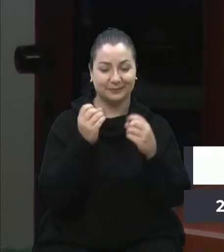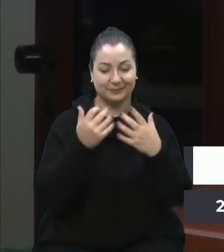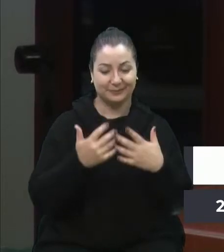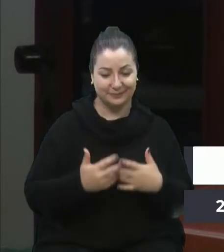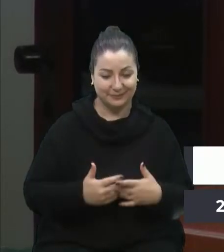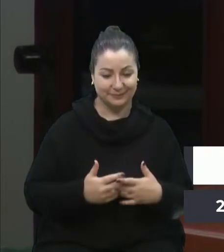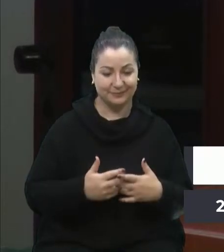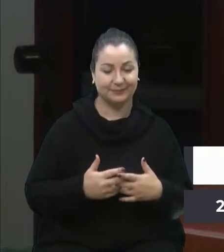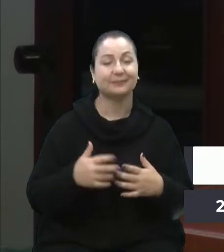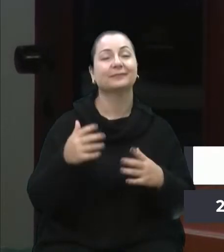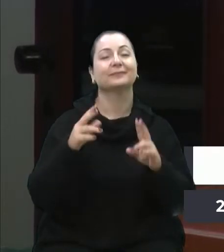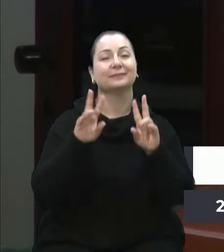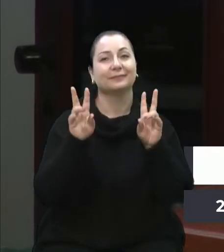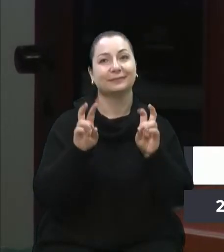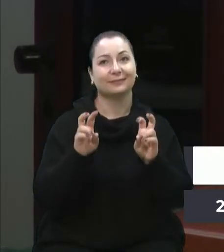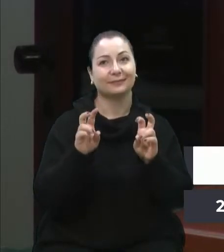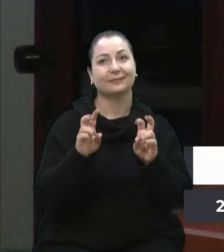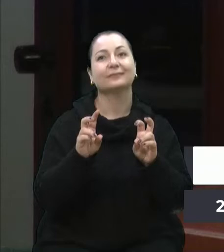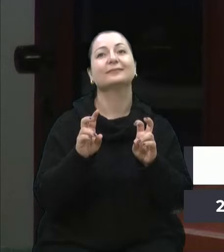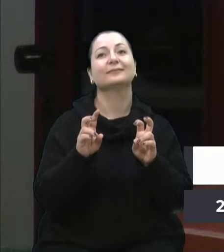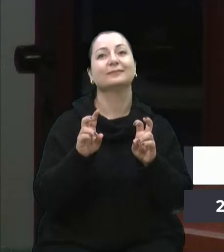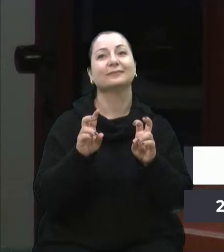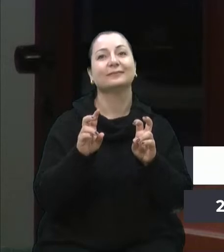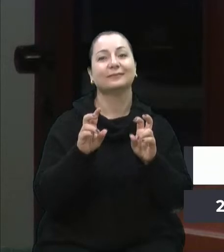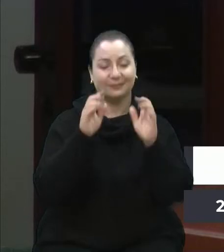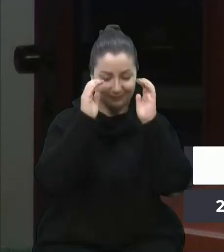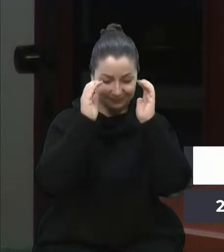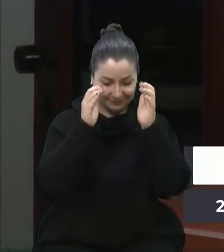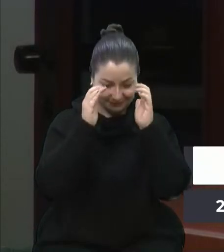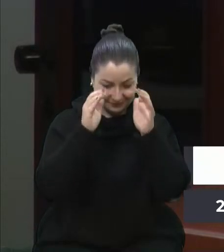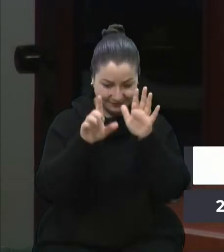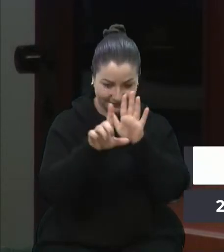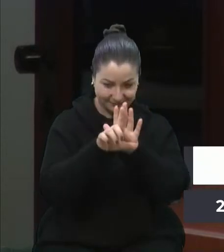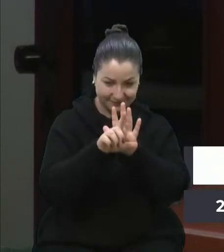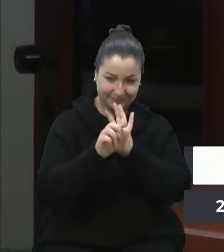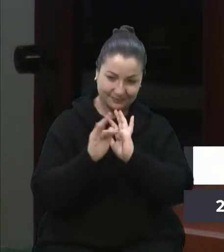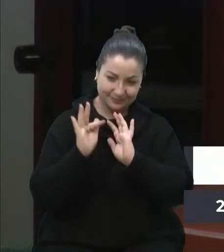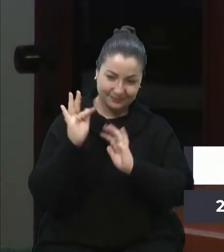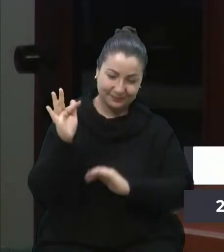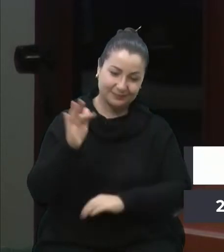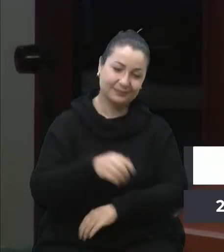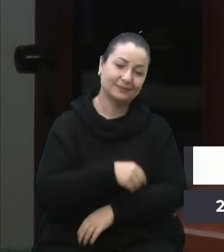matéria não alumia incongruência respeitante à Lei Federal número